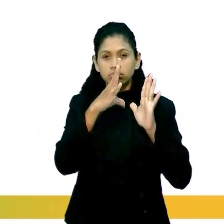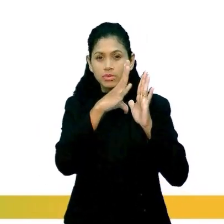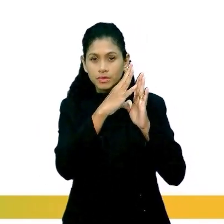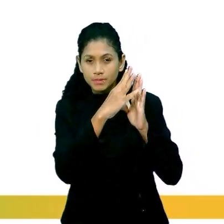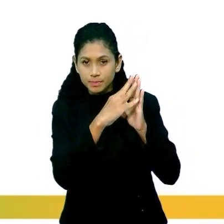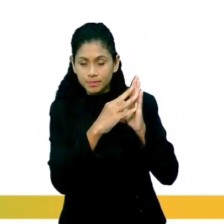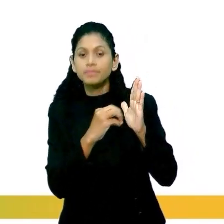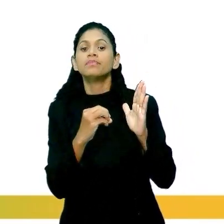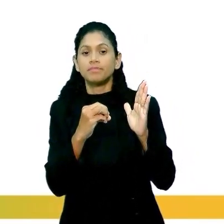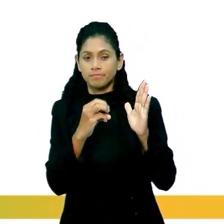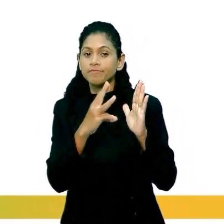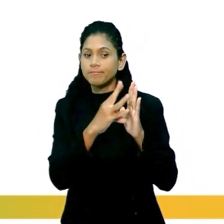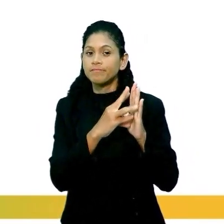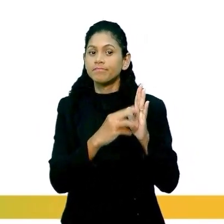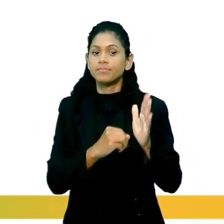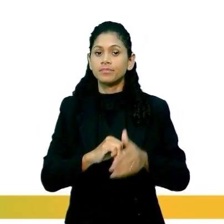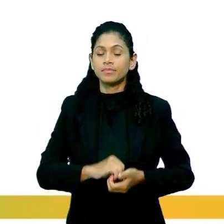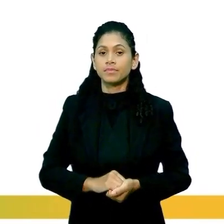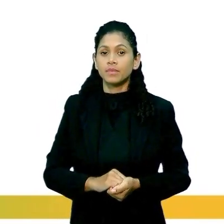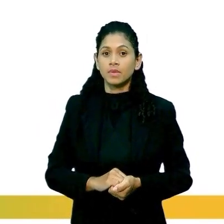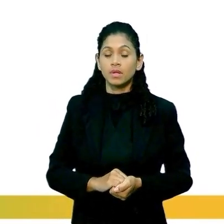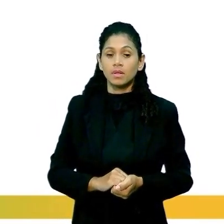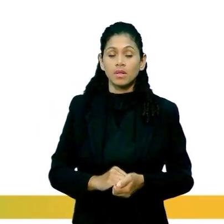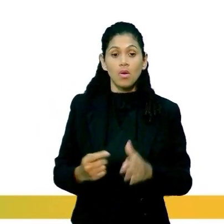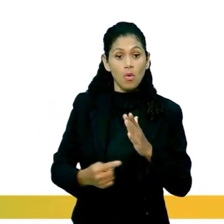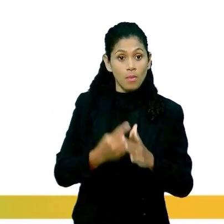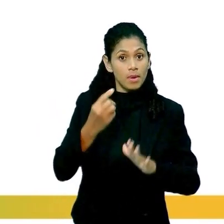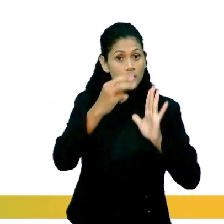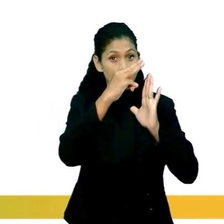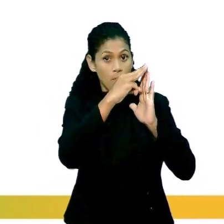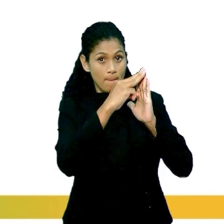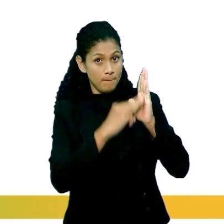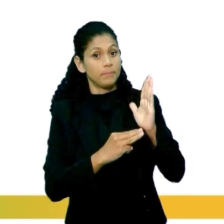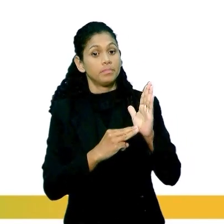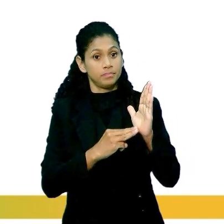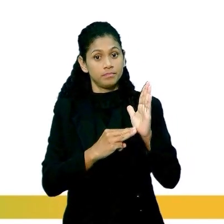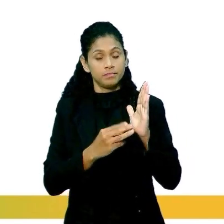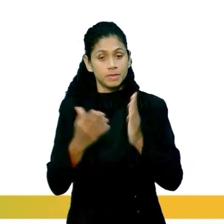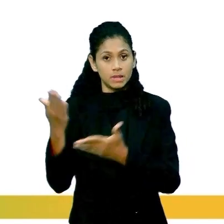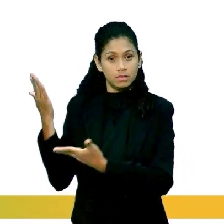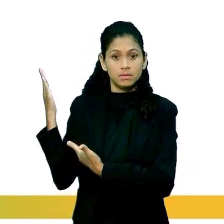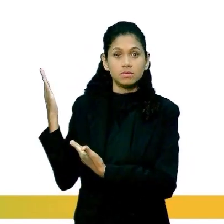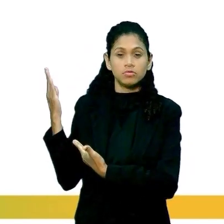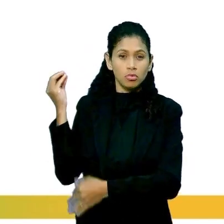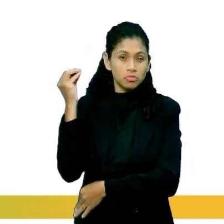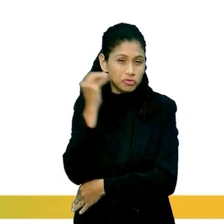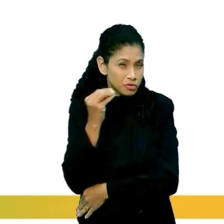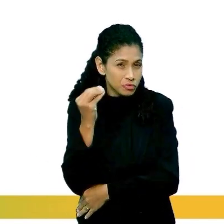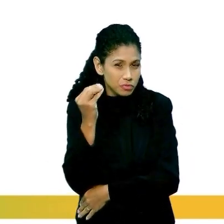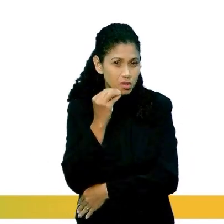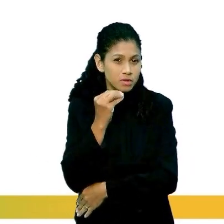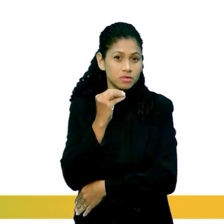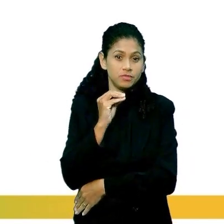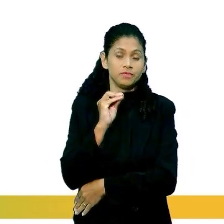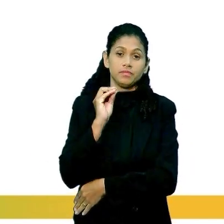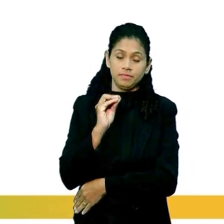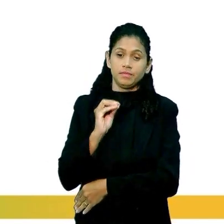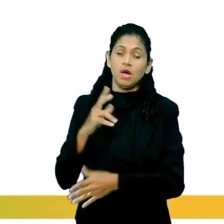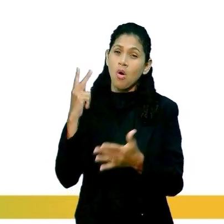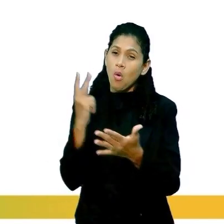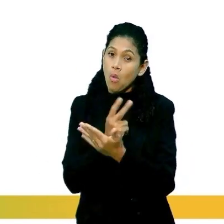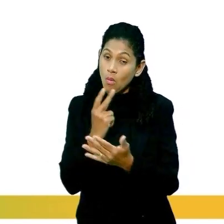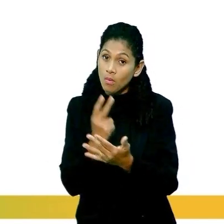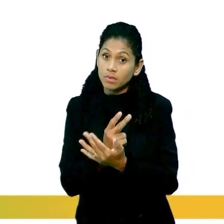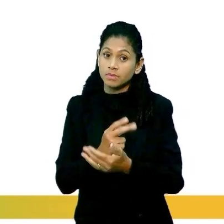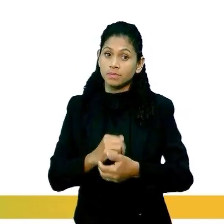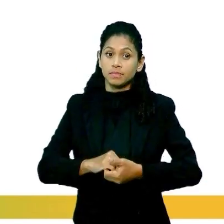esse balanceamento. E o primeiro é método por tentativas, é o que nós vamos utilizar agora nesse primeiro momento, porque futuramente nós vamos falar de